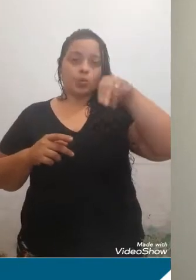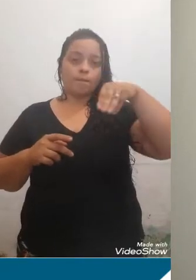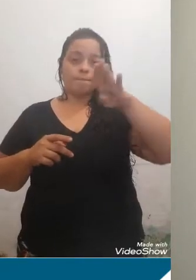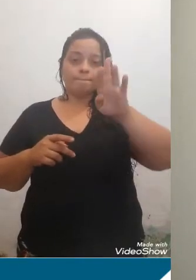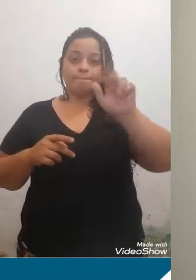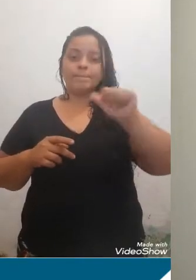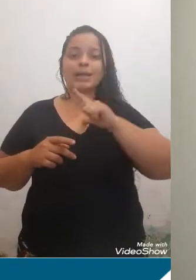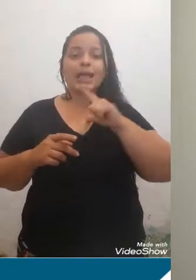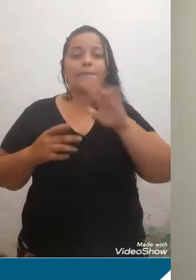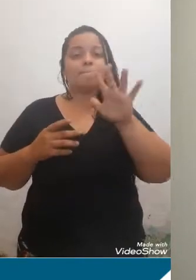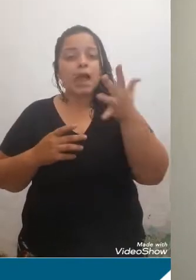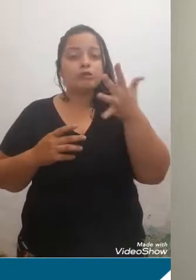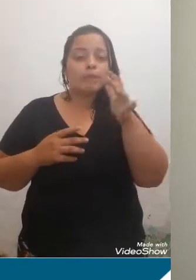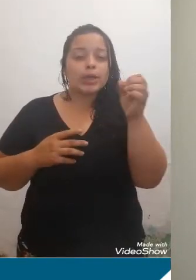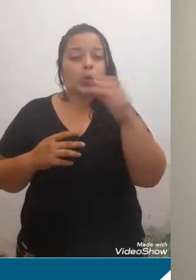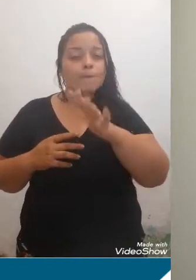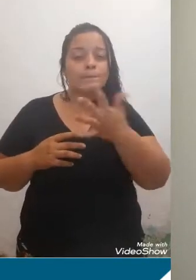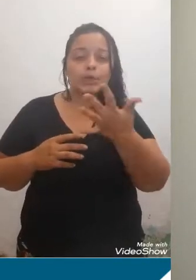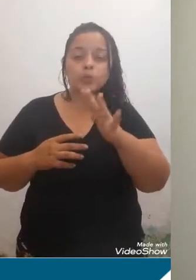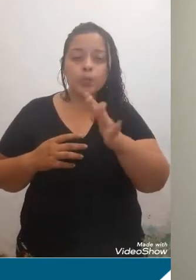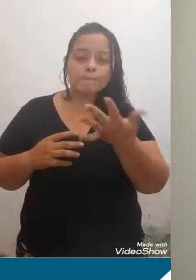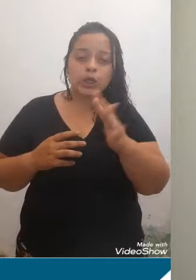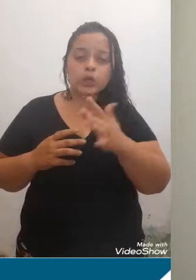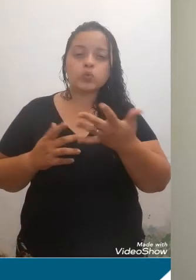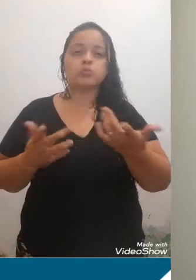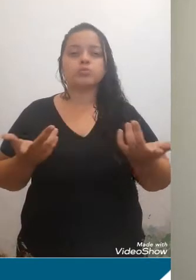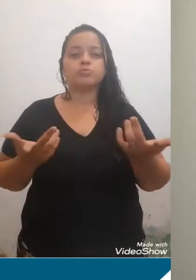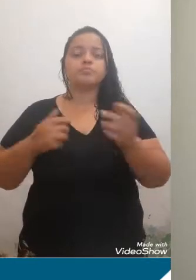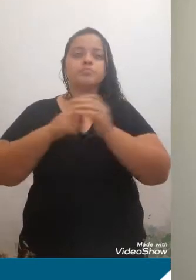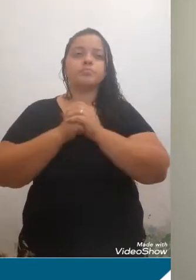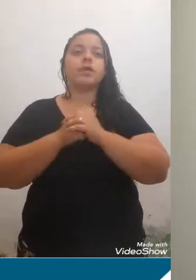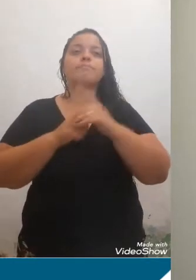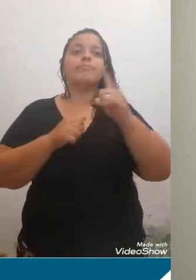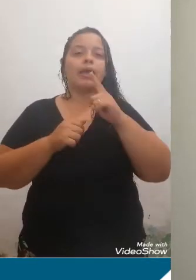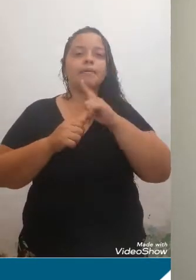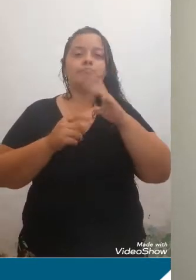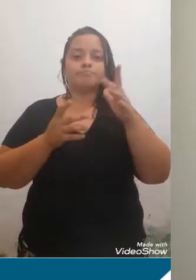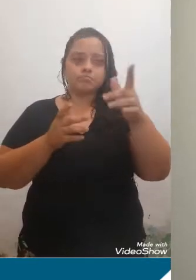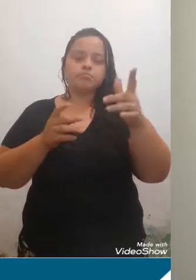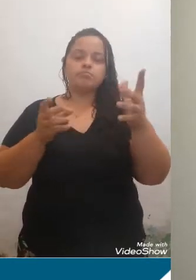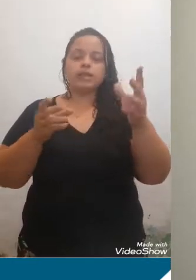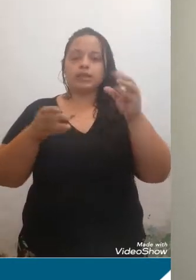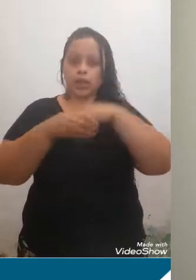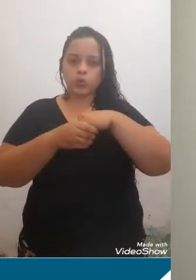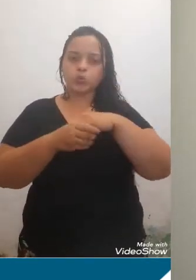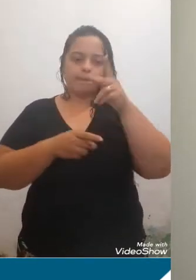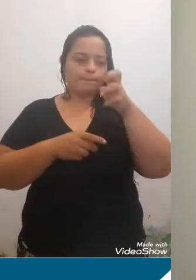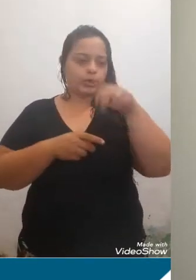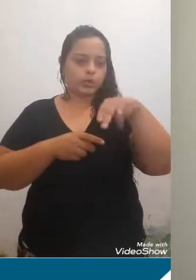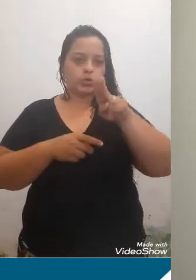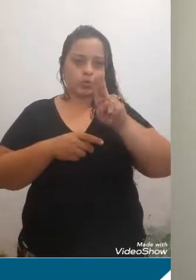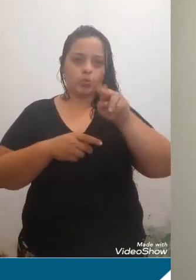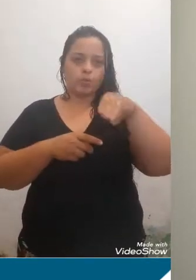incidência parcial de raios luminosos. Somente fontes luminosas extensas projetam a região de penumbra,